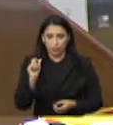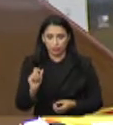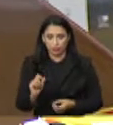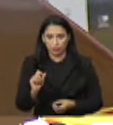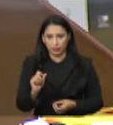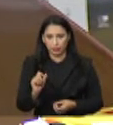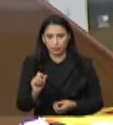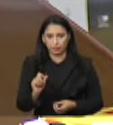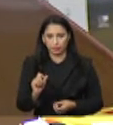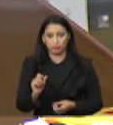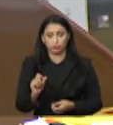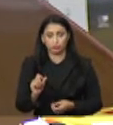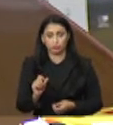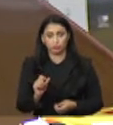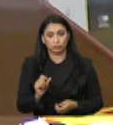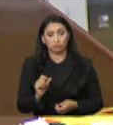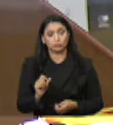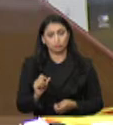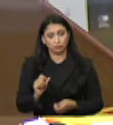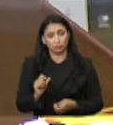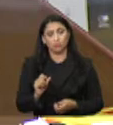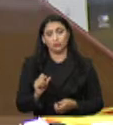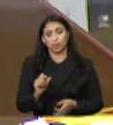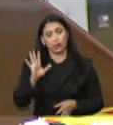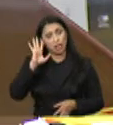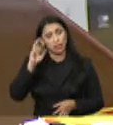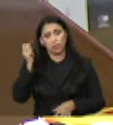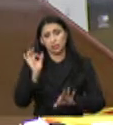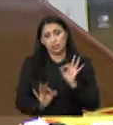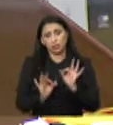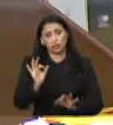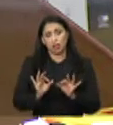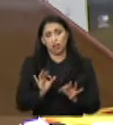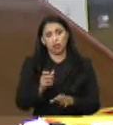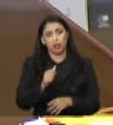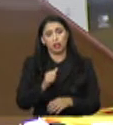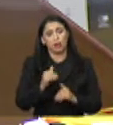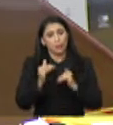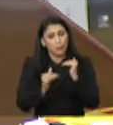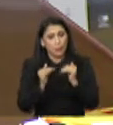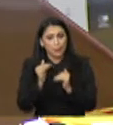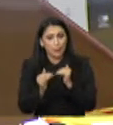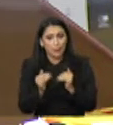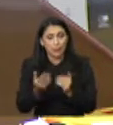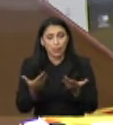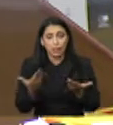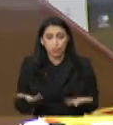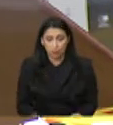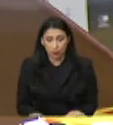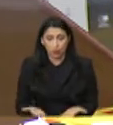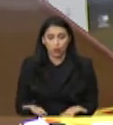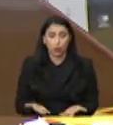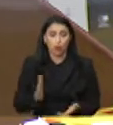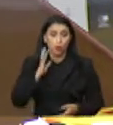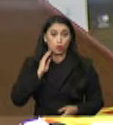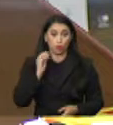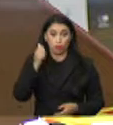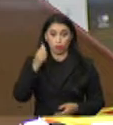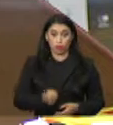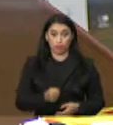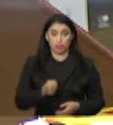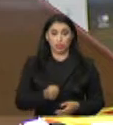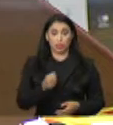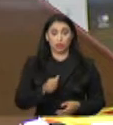transitada em julgado a sentença a prestação jurisdicional ainda não terá se aperfeiçoado totalmente seja como for cabe ao juiz